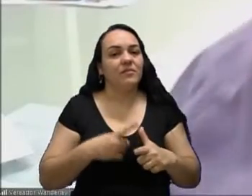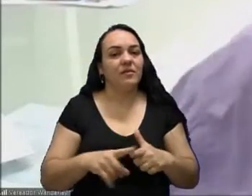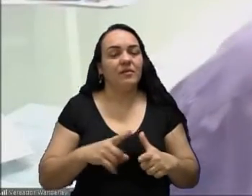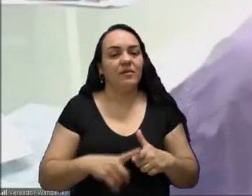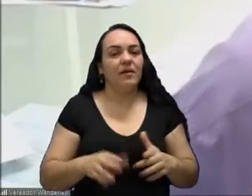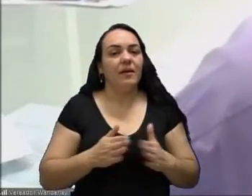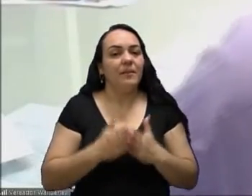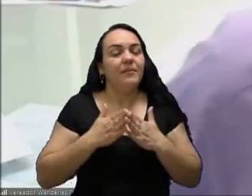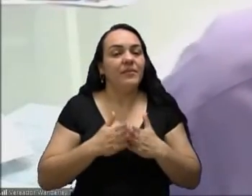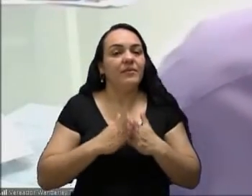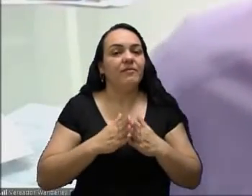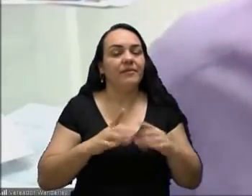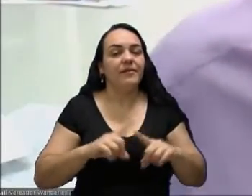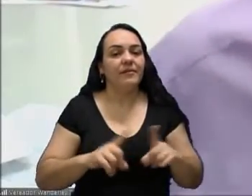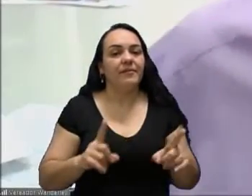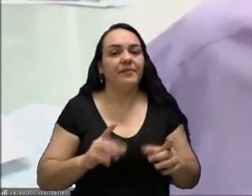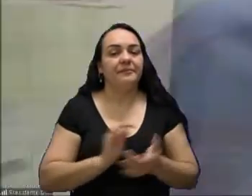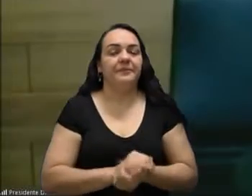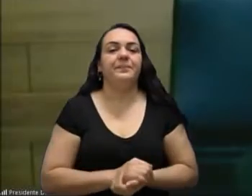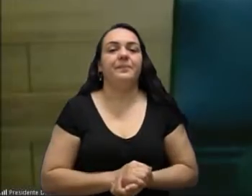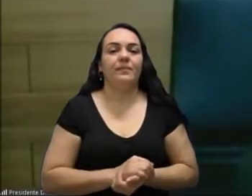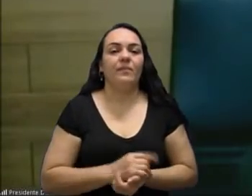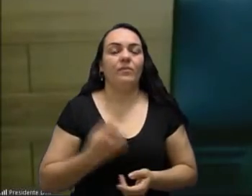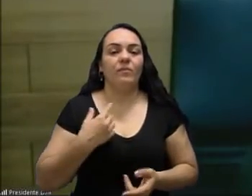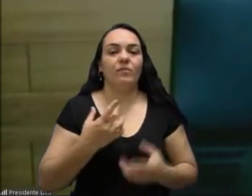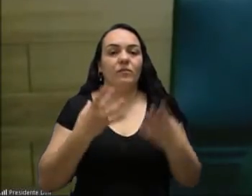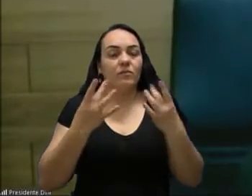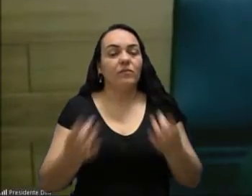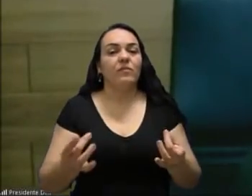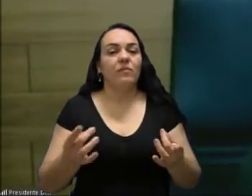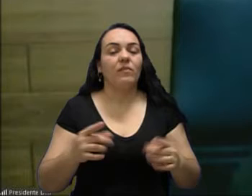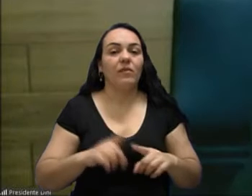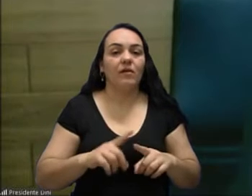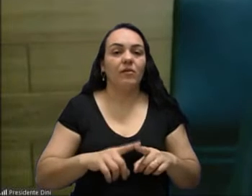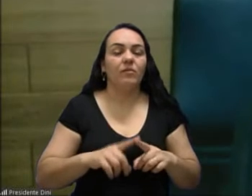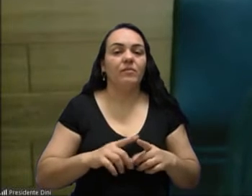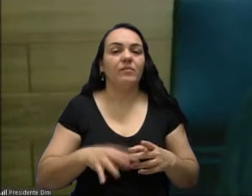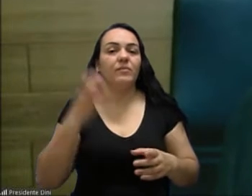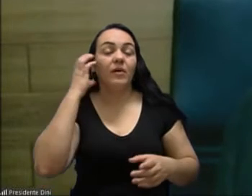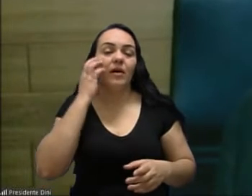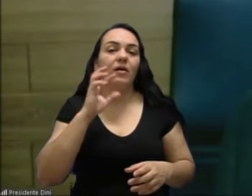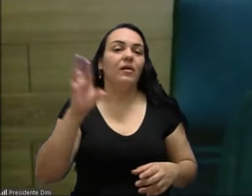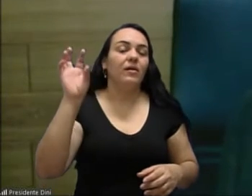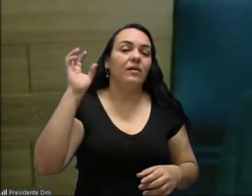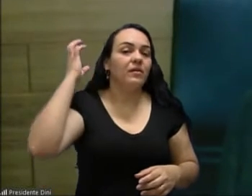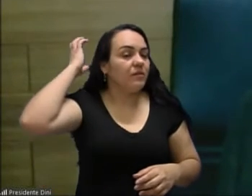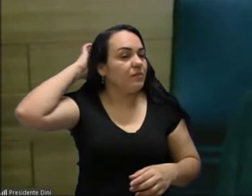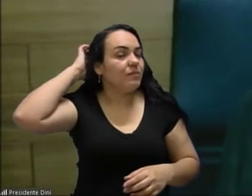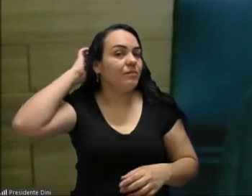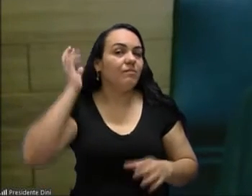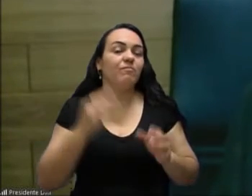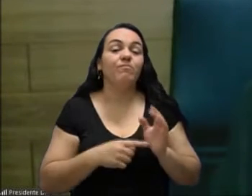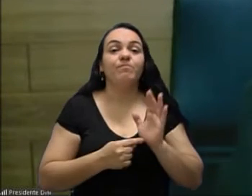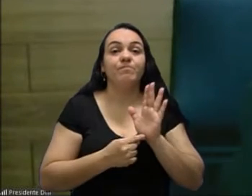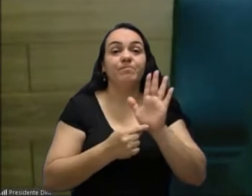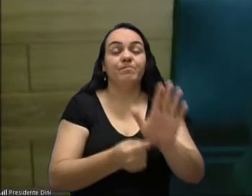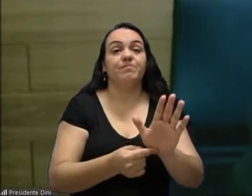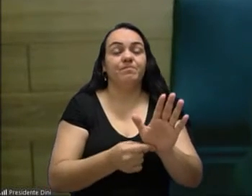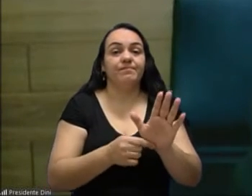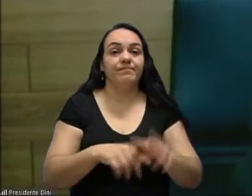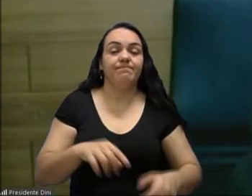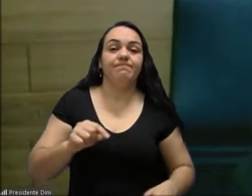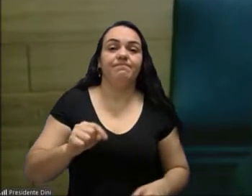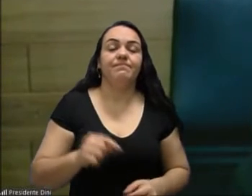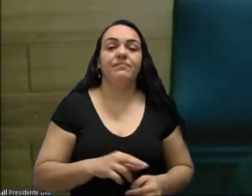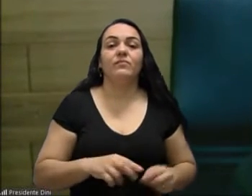eu não aplicar o presidente o pédico está ficando especialista em representar o presidente se eu